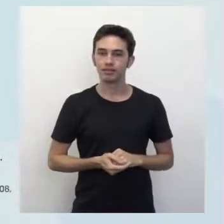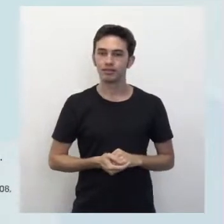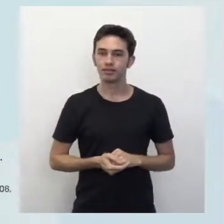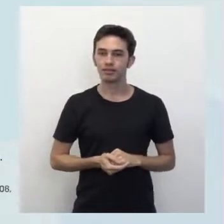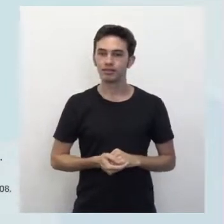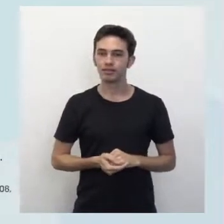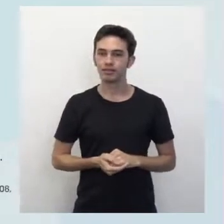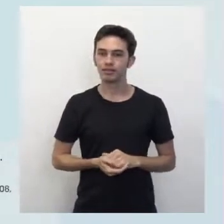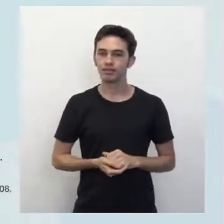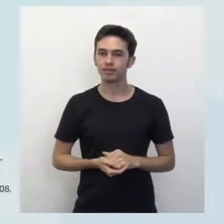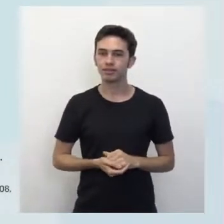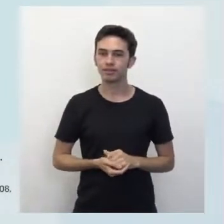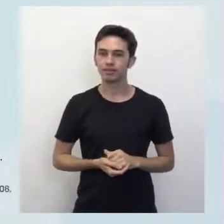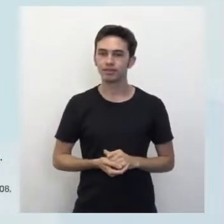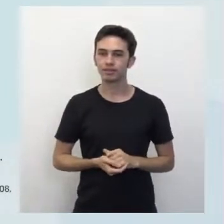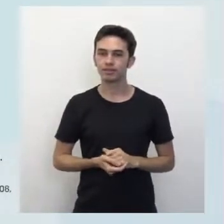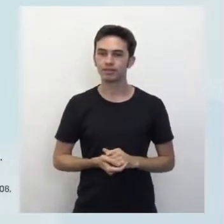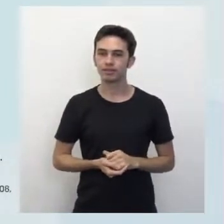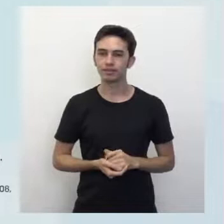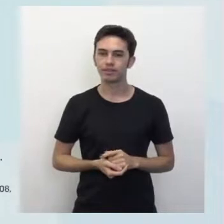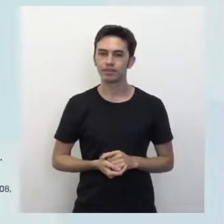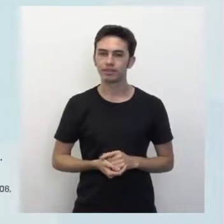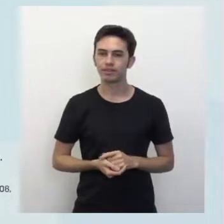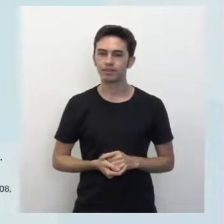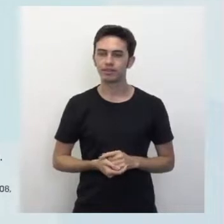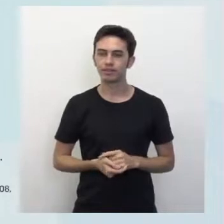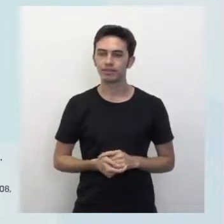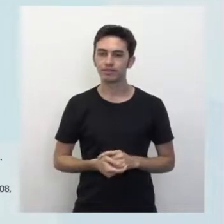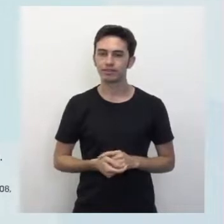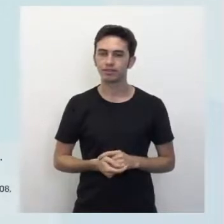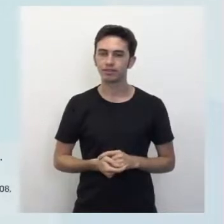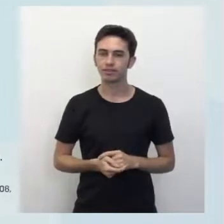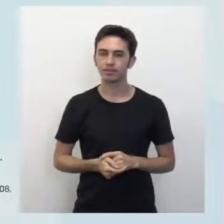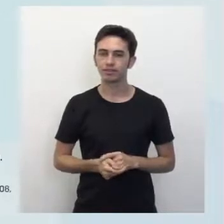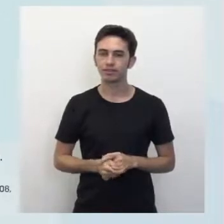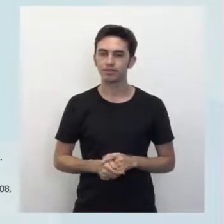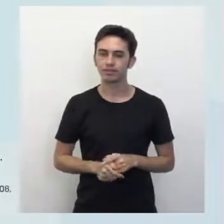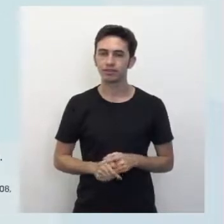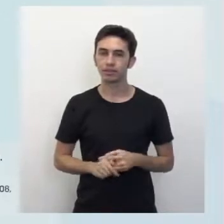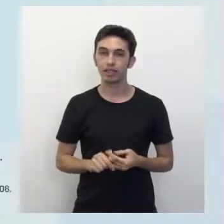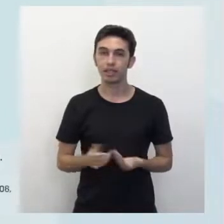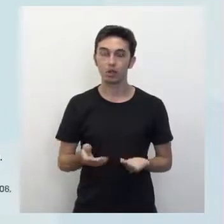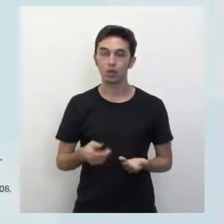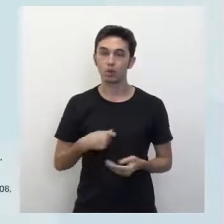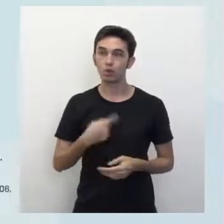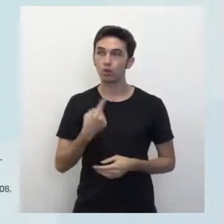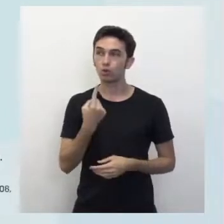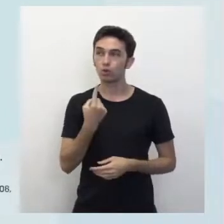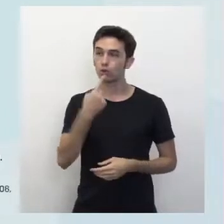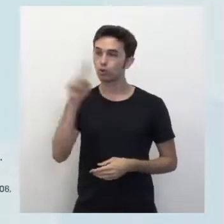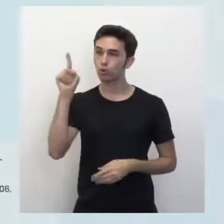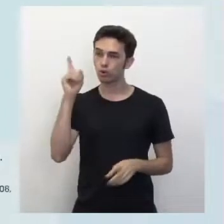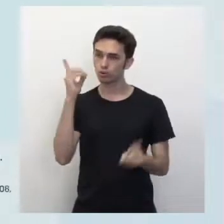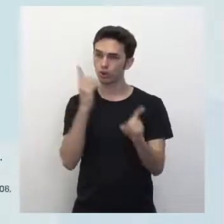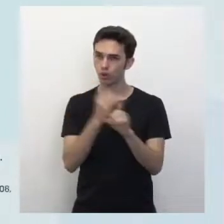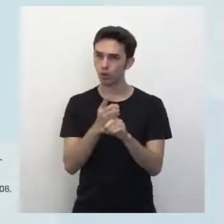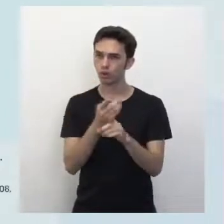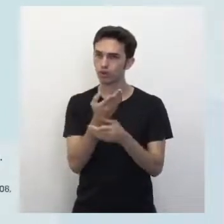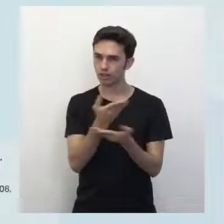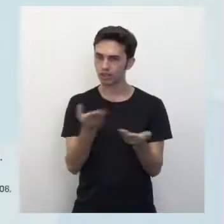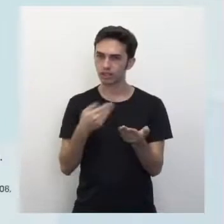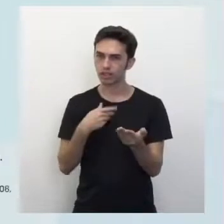Talvez vocês estejam lembrados que em um dos últimos encontros que tivemos, eu narrei